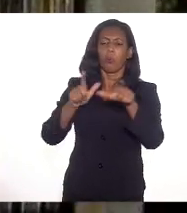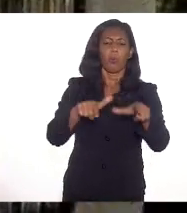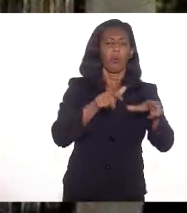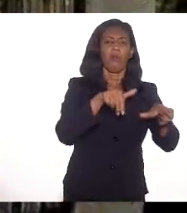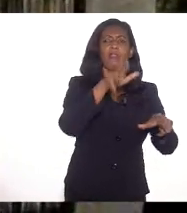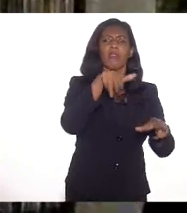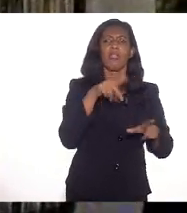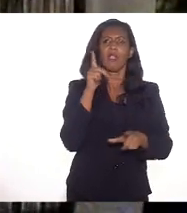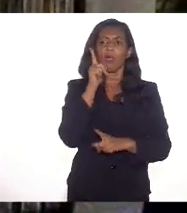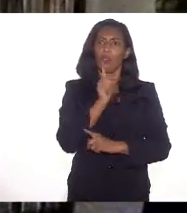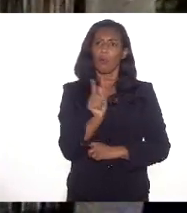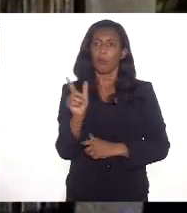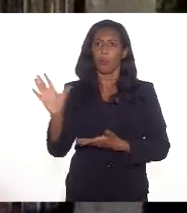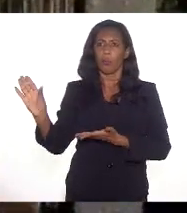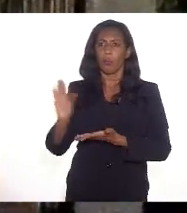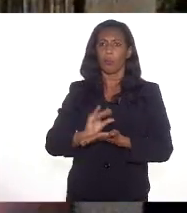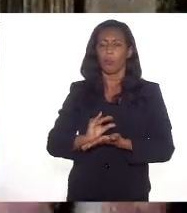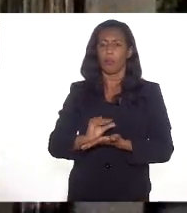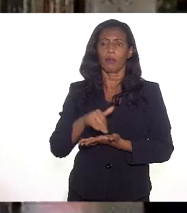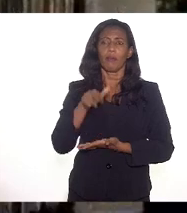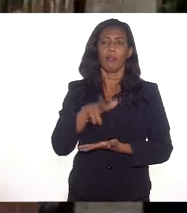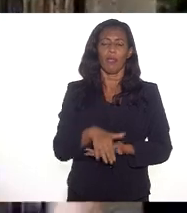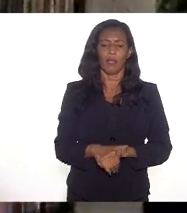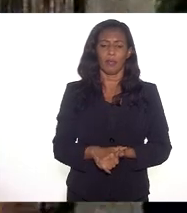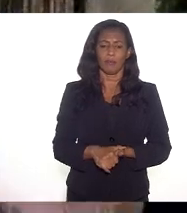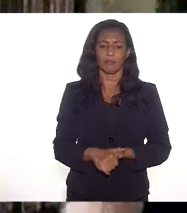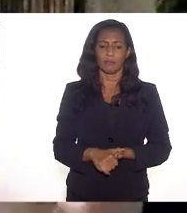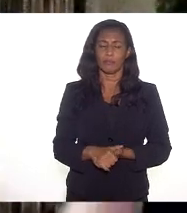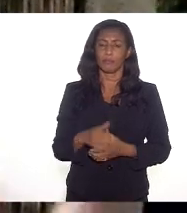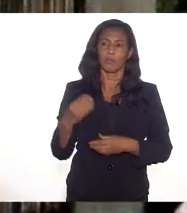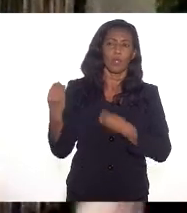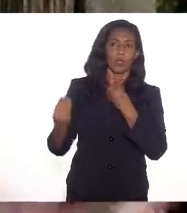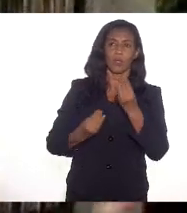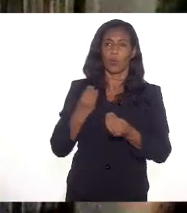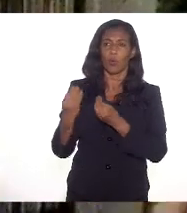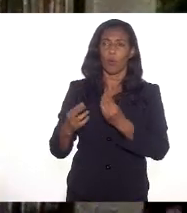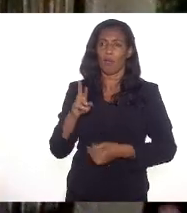essa renúncia. E como que essa renúncia tem